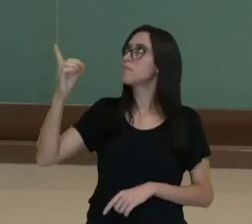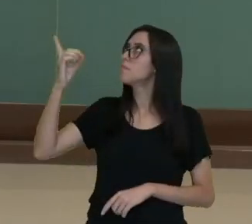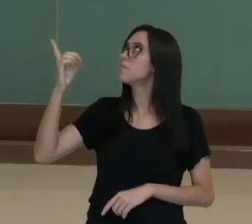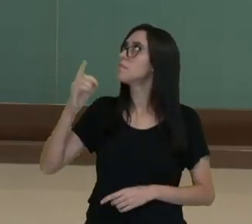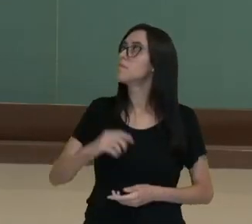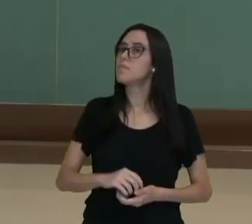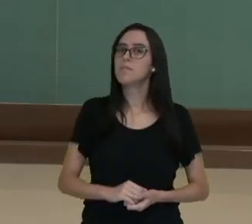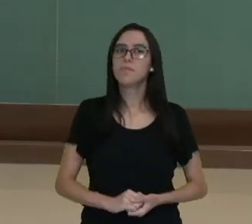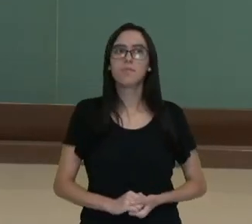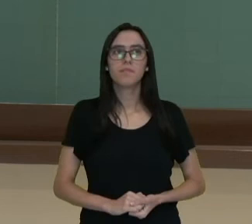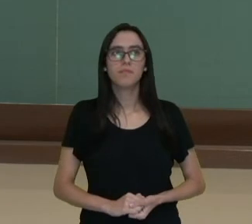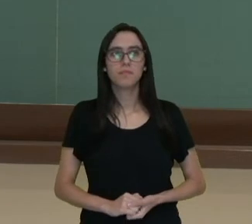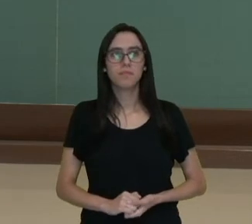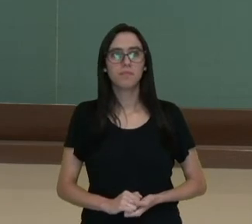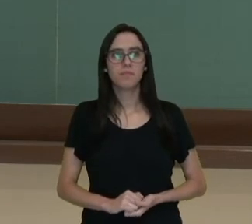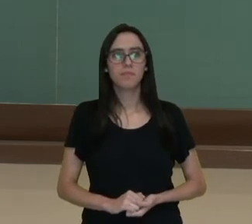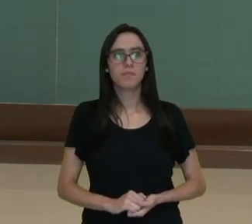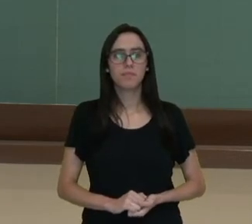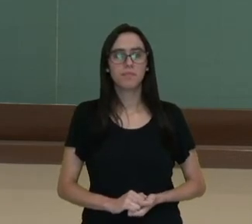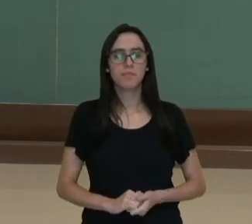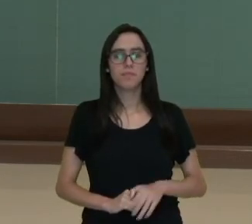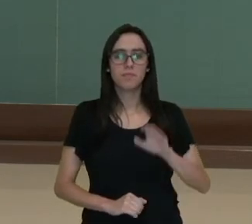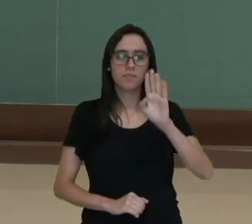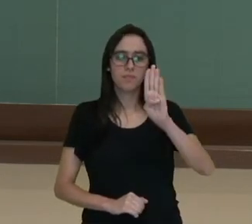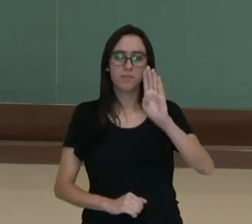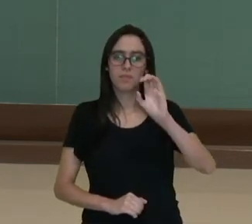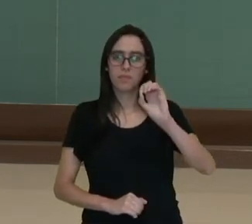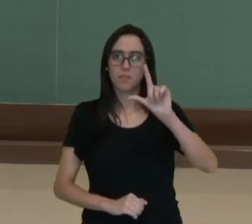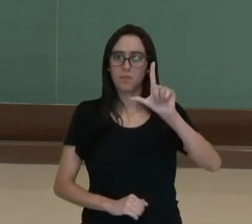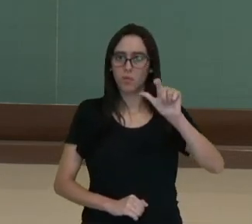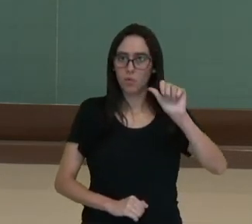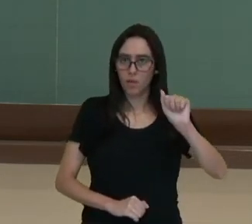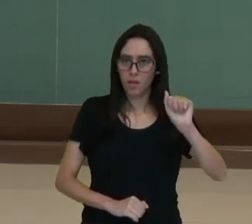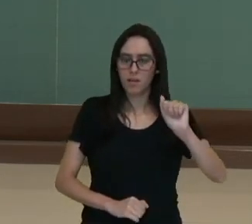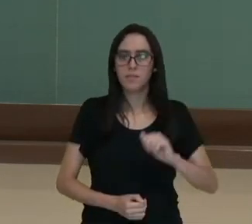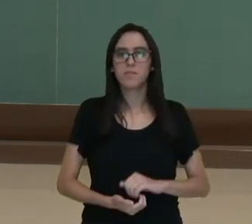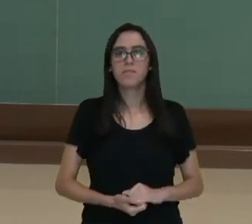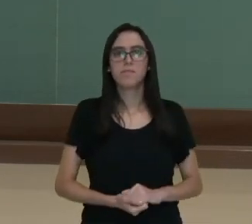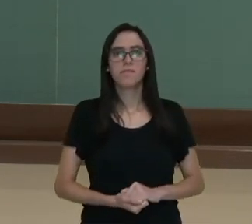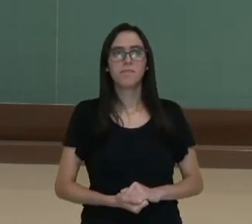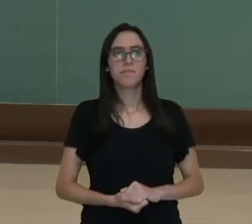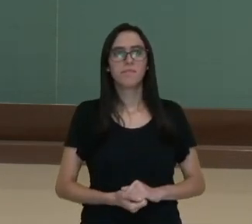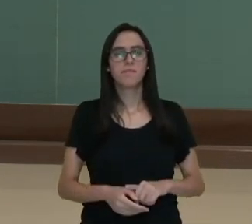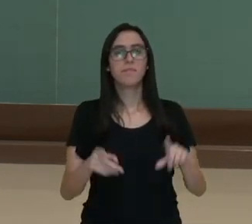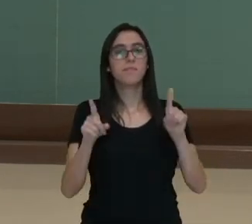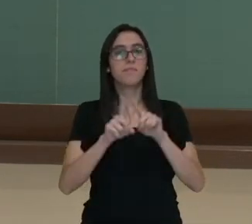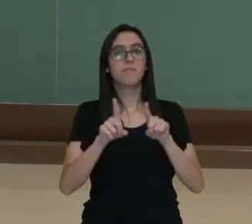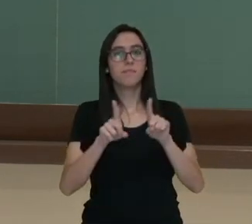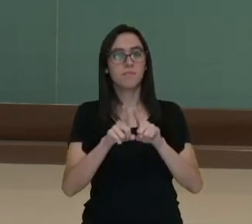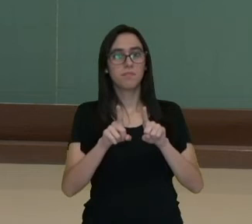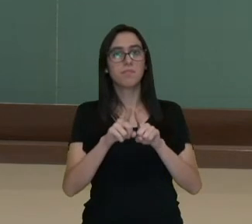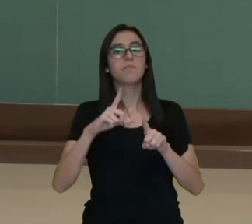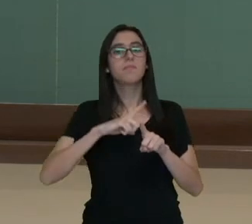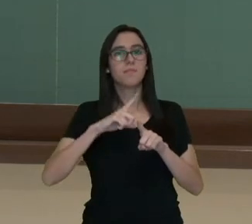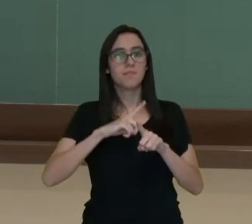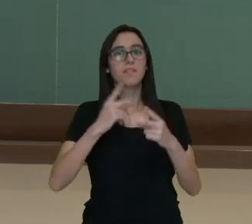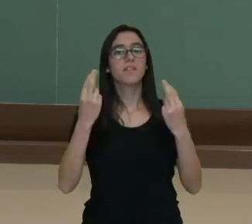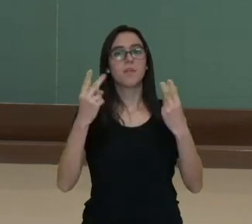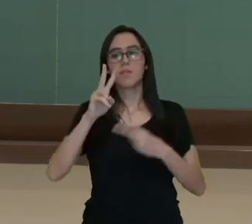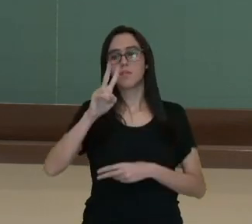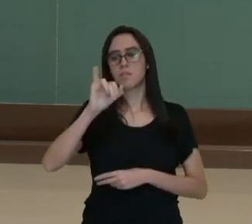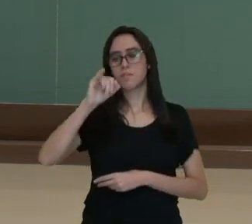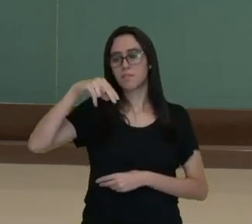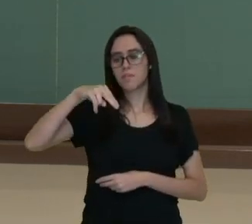dessa, ó. Bola, bola, né? E aqui também se pronuncia com o som de B,